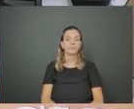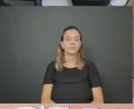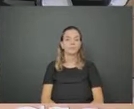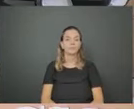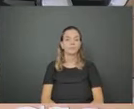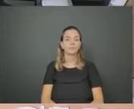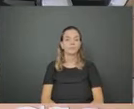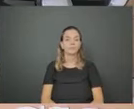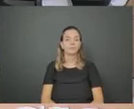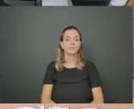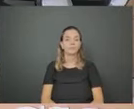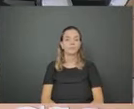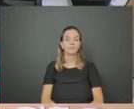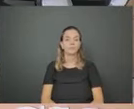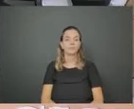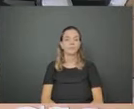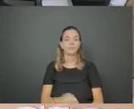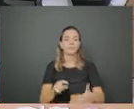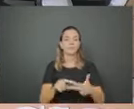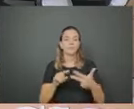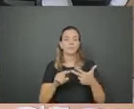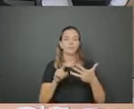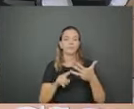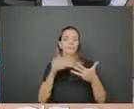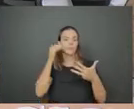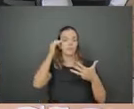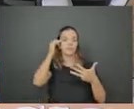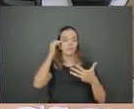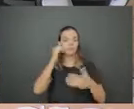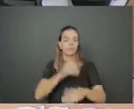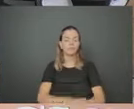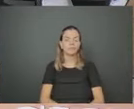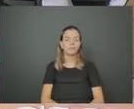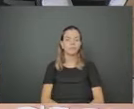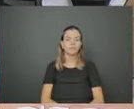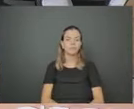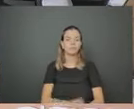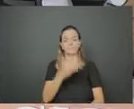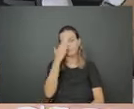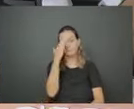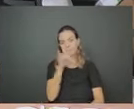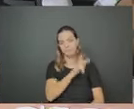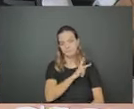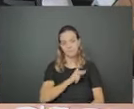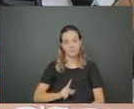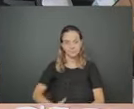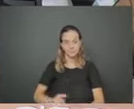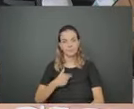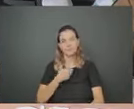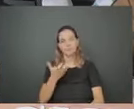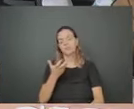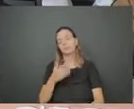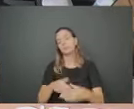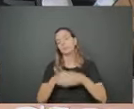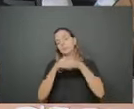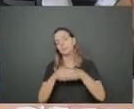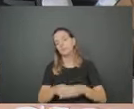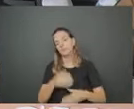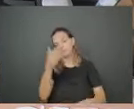Então, vereador Noriceto. Muito obrigado, presidente. Antes de mais nada, gostaria de cumprimentar o presidente Tico